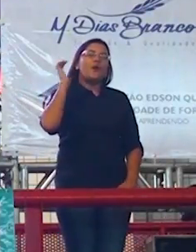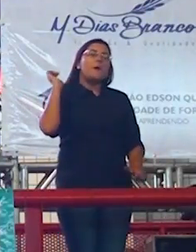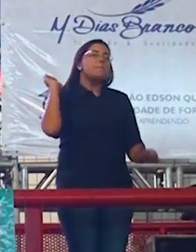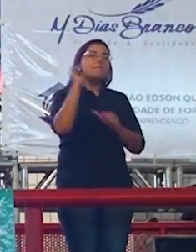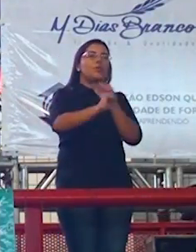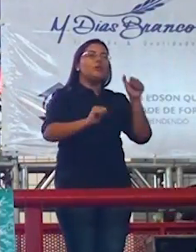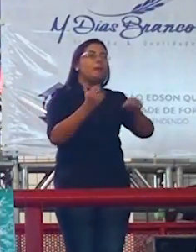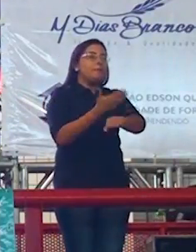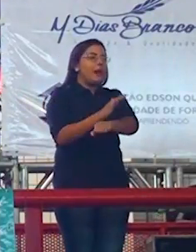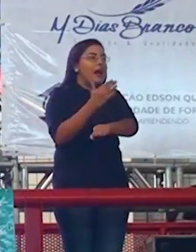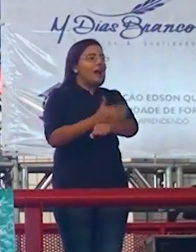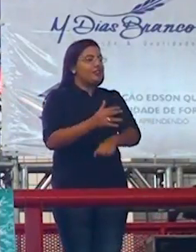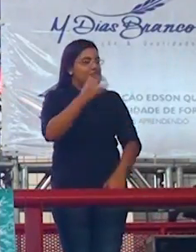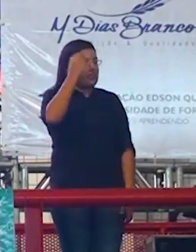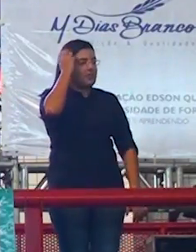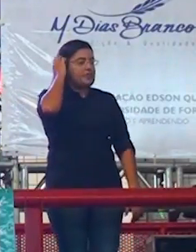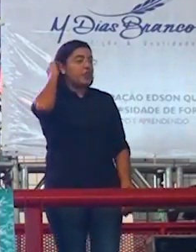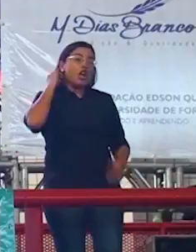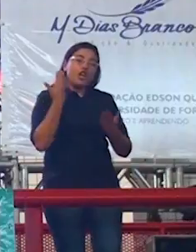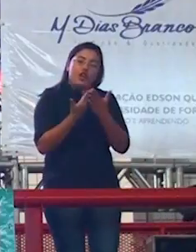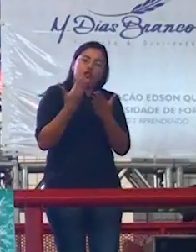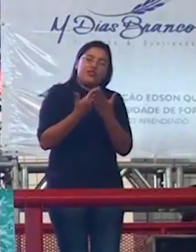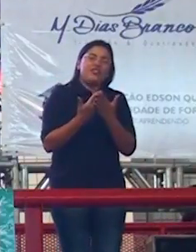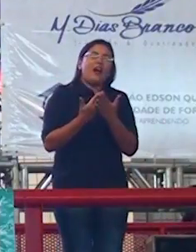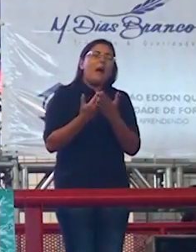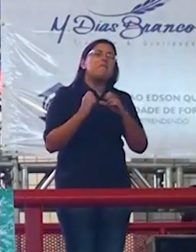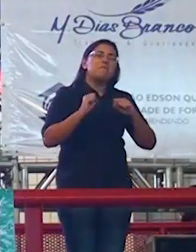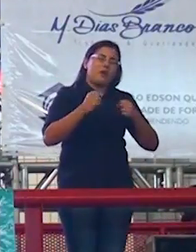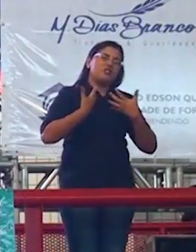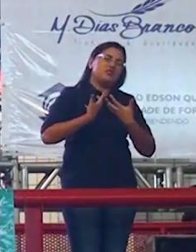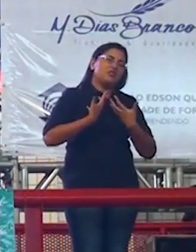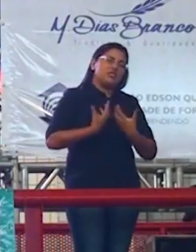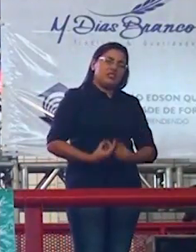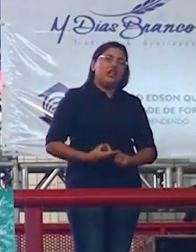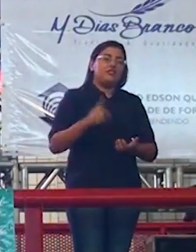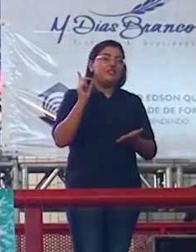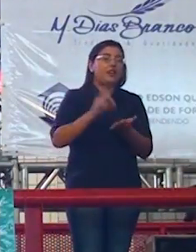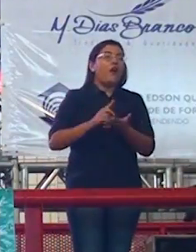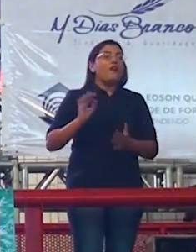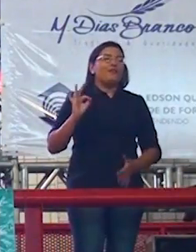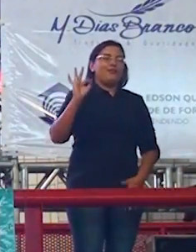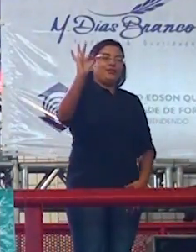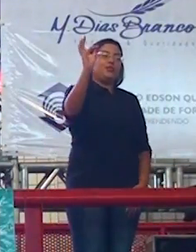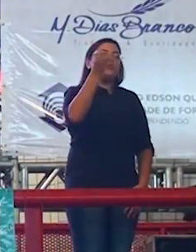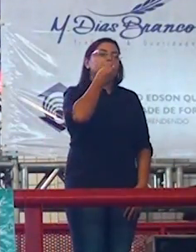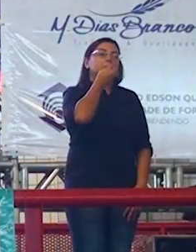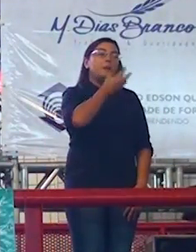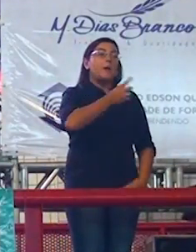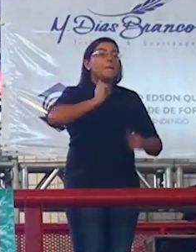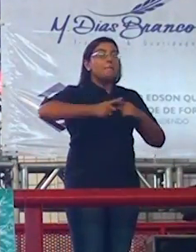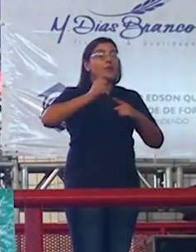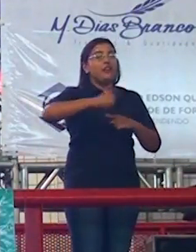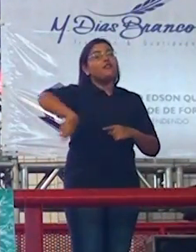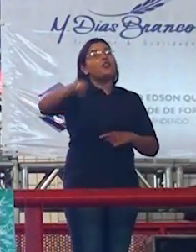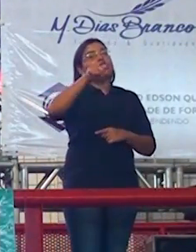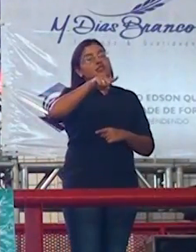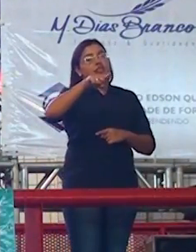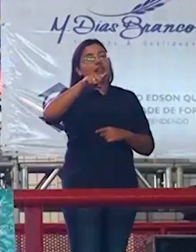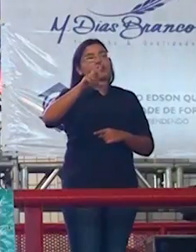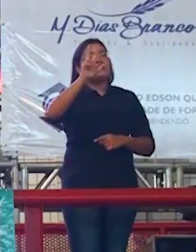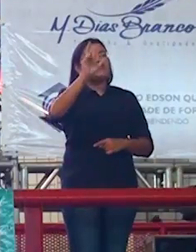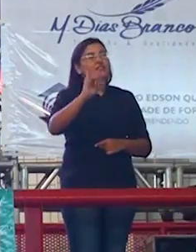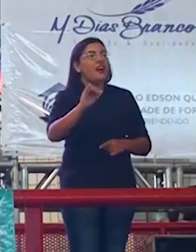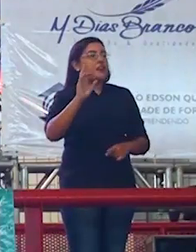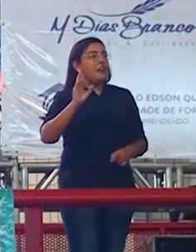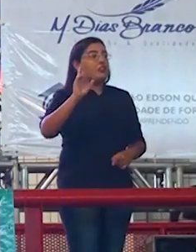prática. Então, estudar pode até ser amargo, mas vale a pena, porque você vai colher os frutos